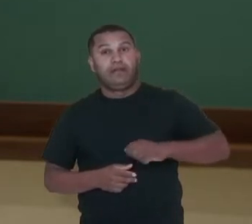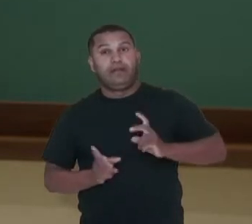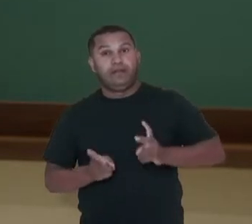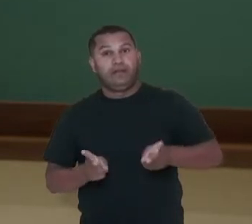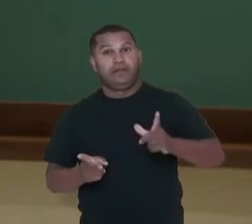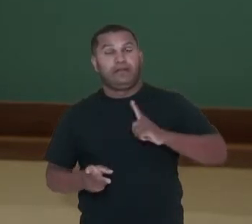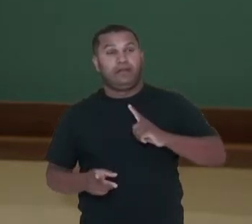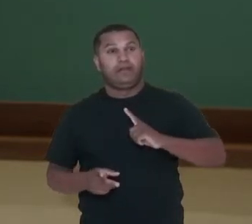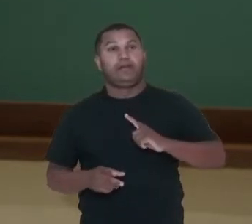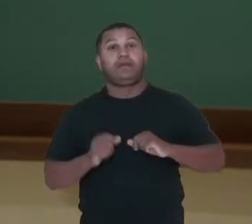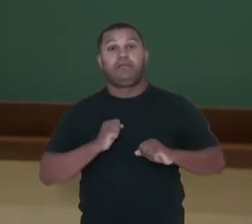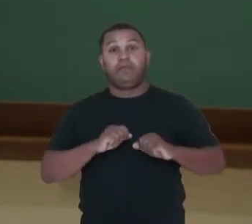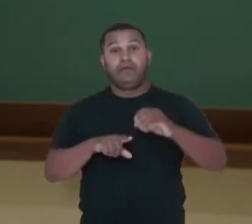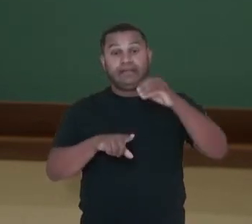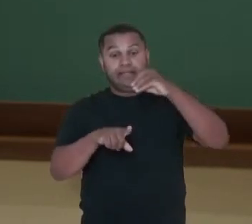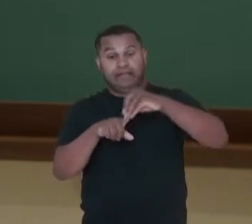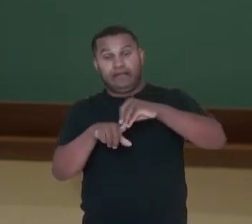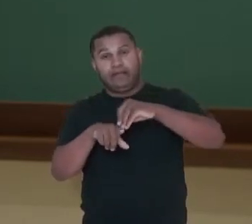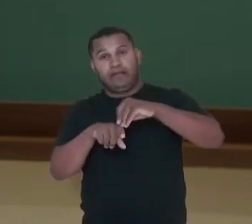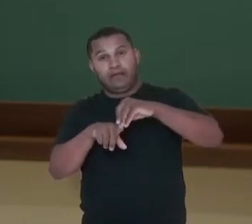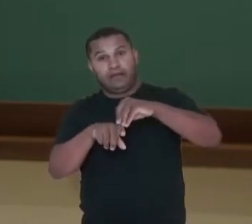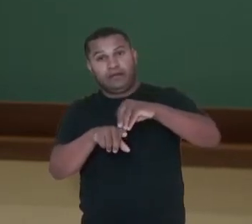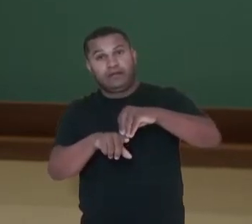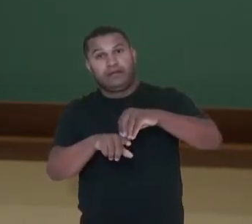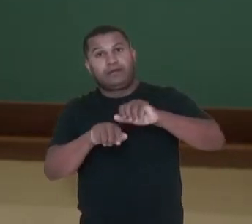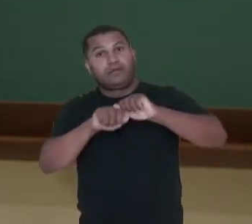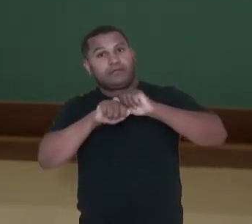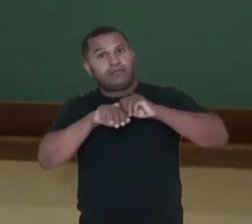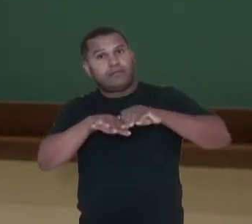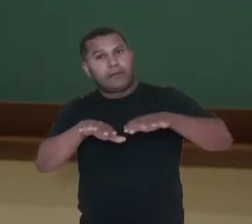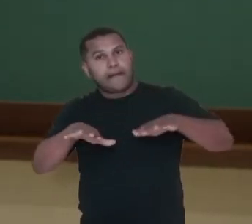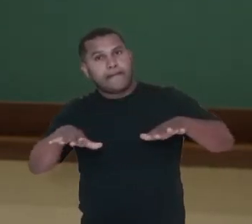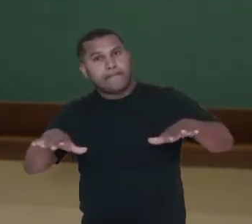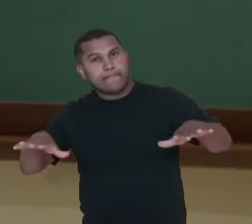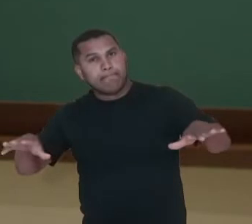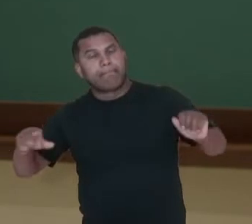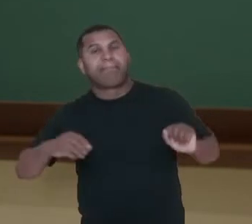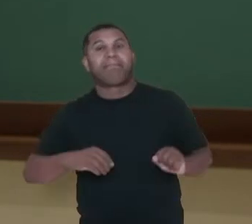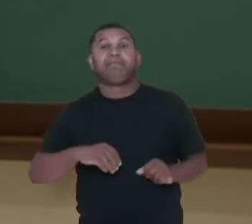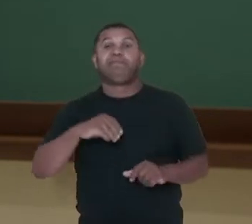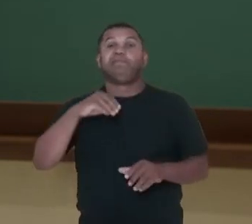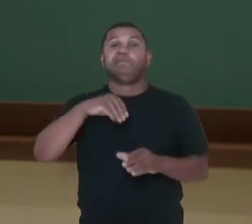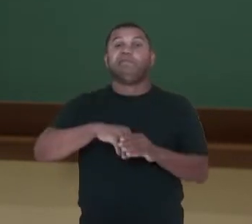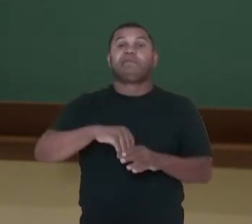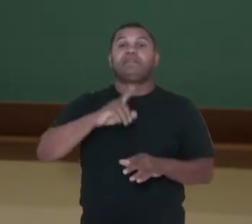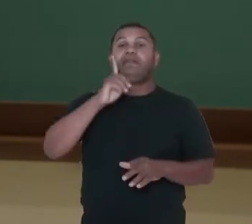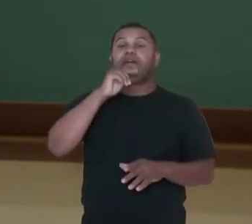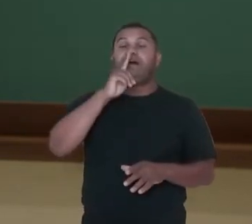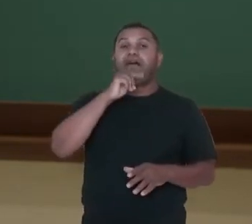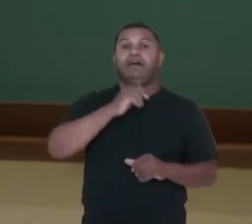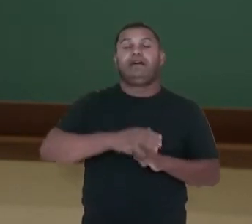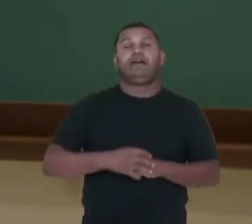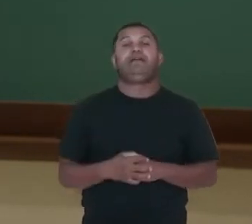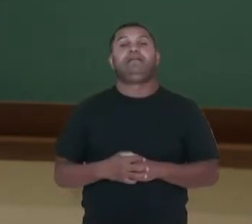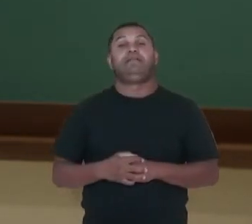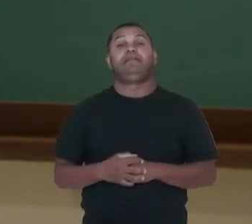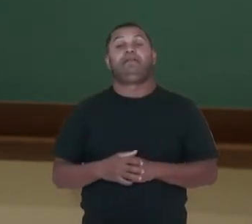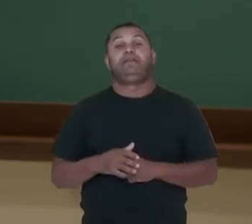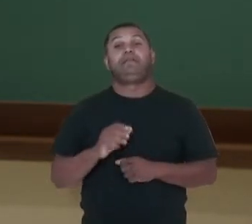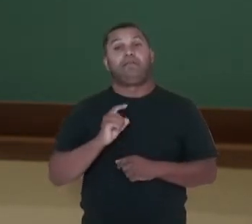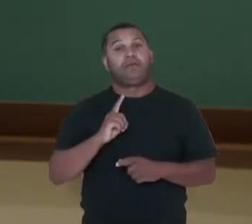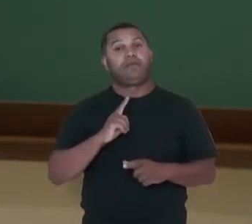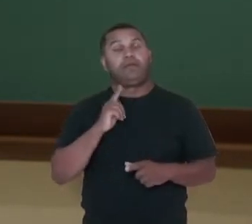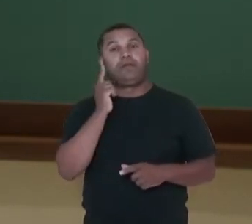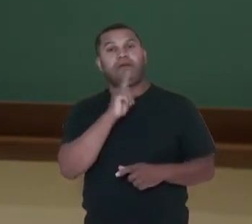se desenvolver num ambiente aquático, tá? Ele tem condição, então, para se desenvolver, se deslocar